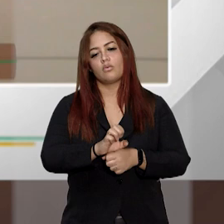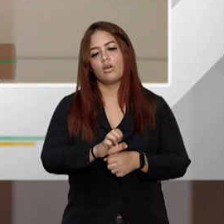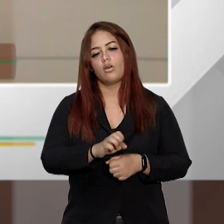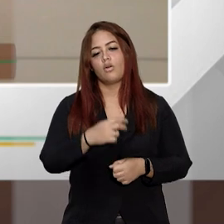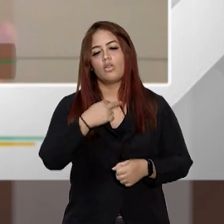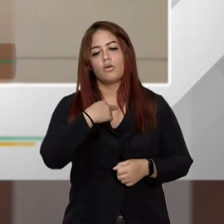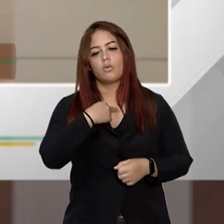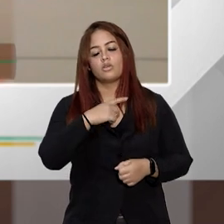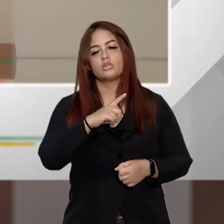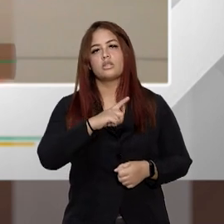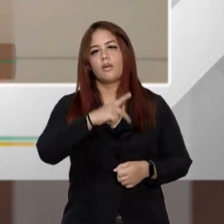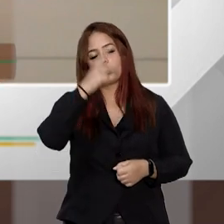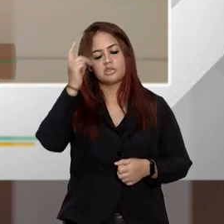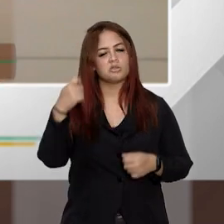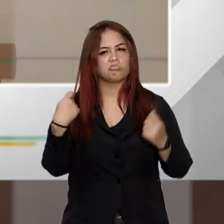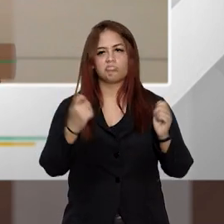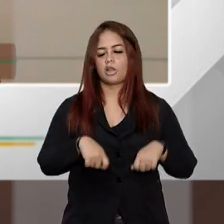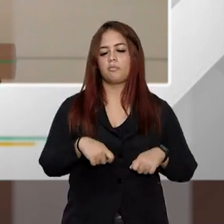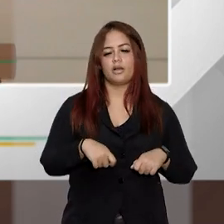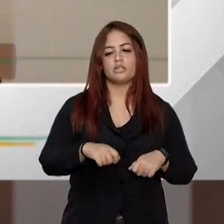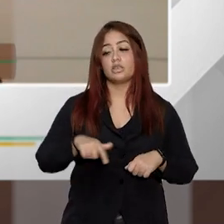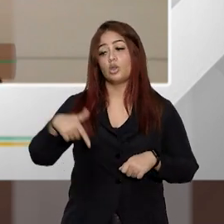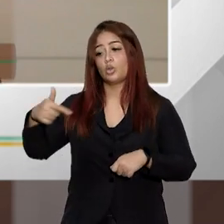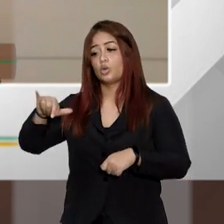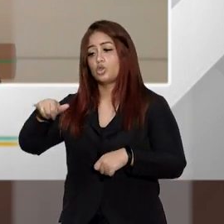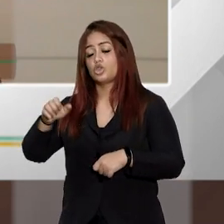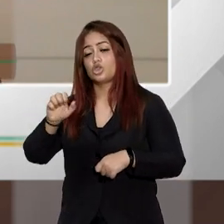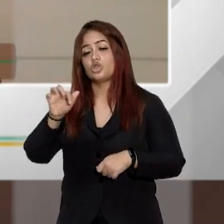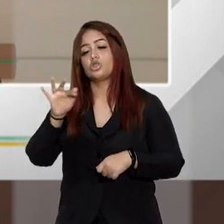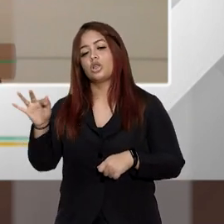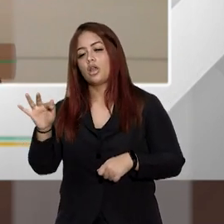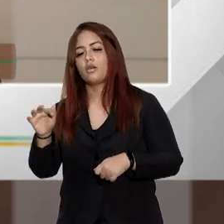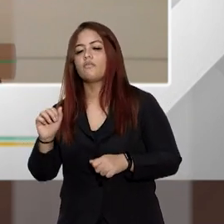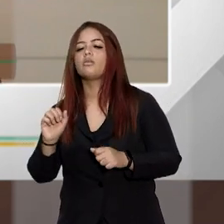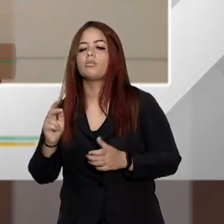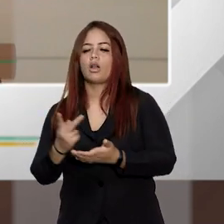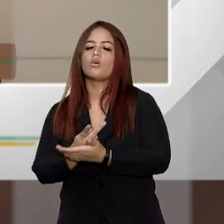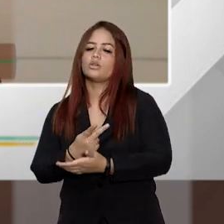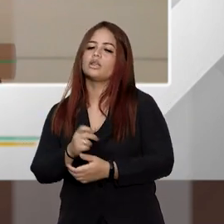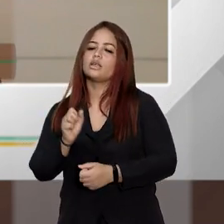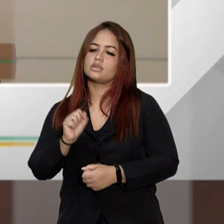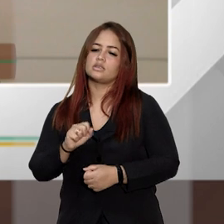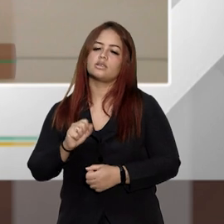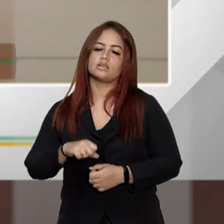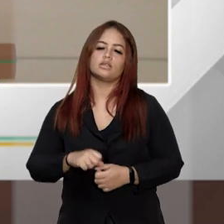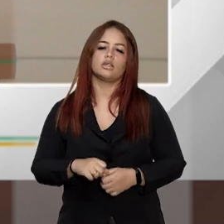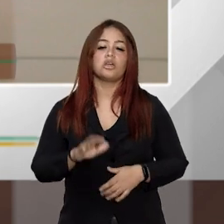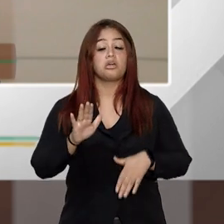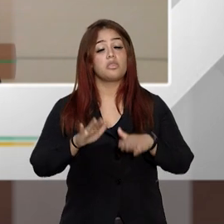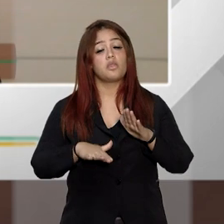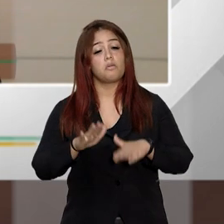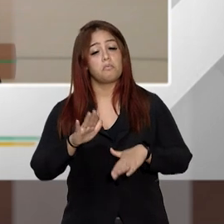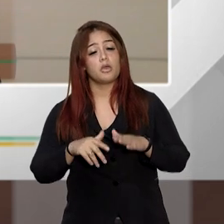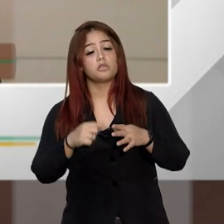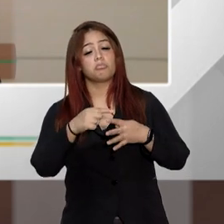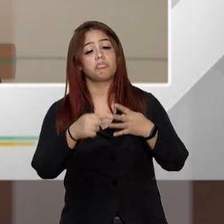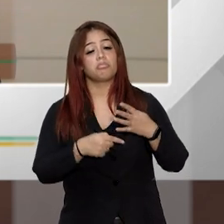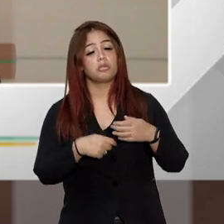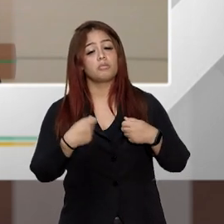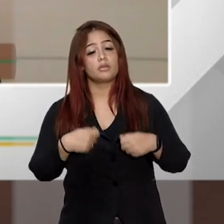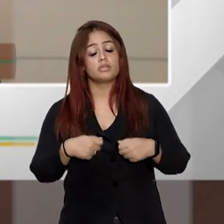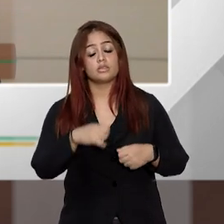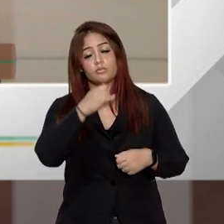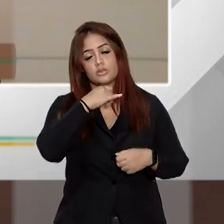ter um autor que seja incapaz. No juizado especial federal, isso já acontece com alguma frequência. Às vezes temos demandas